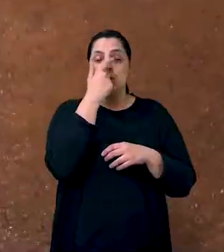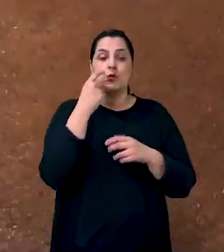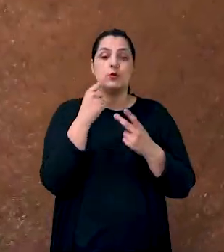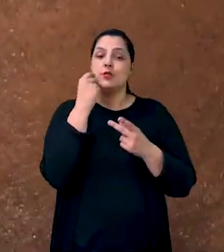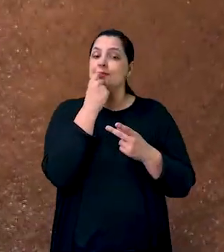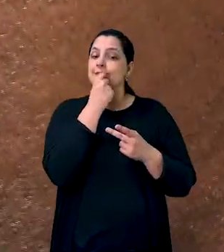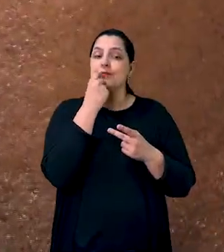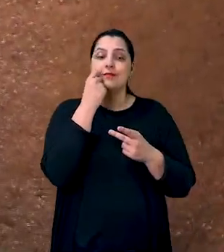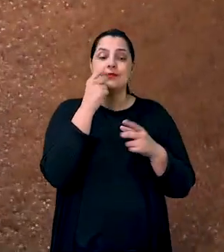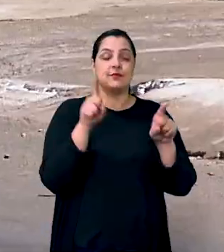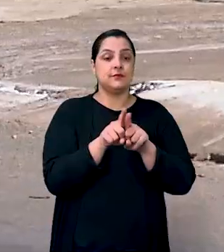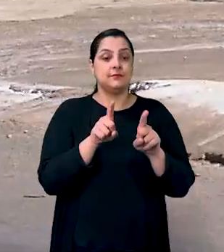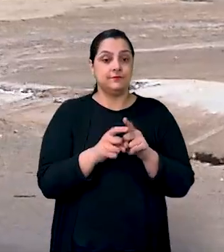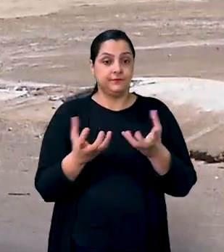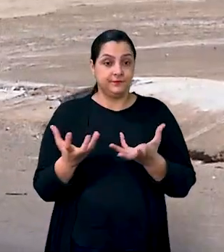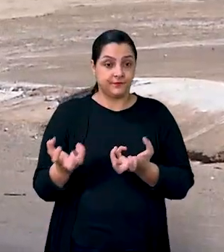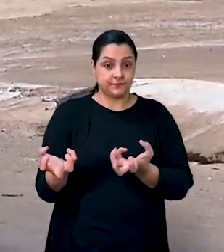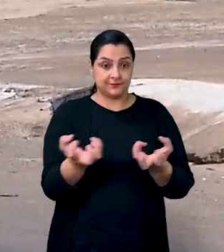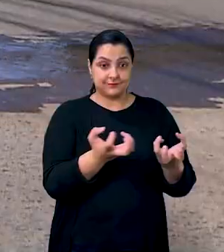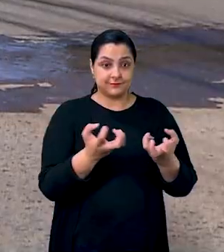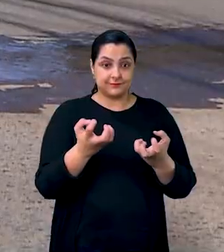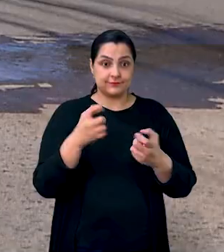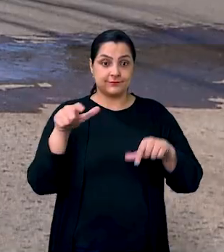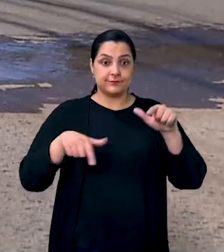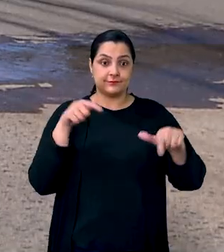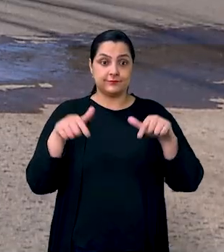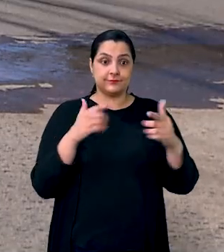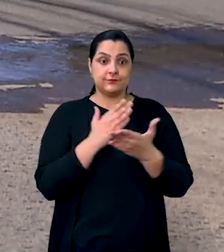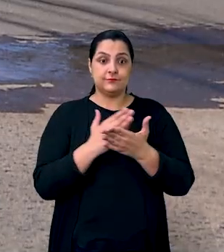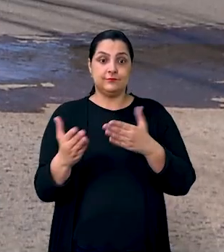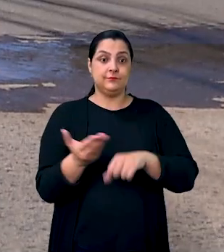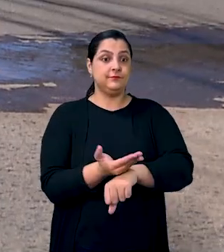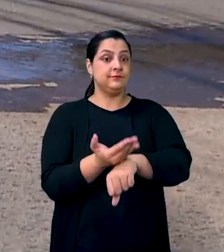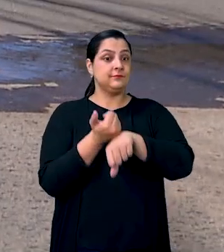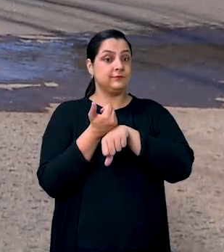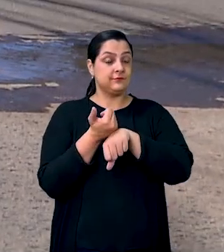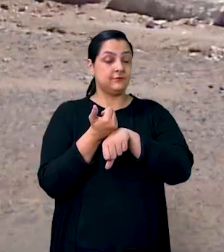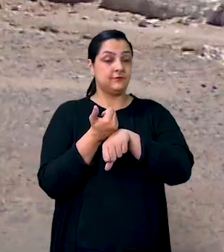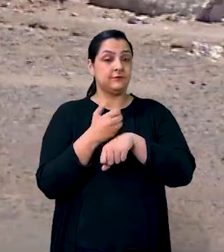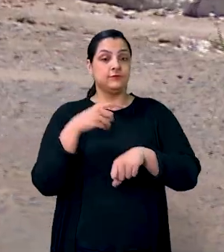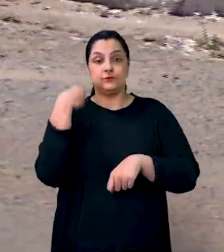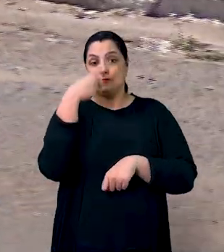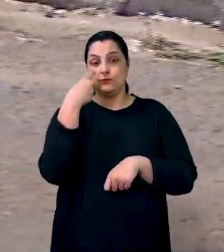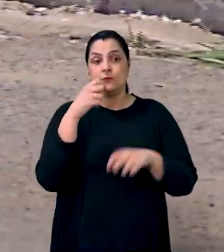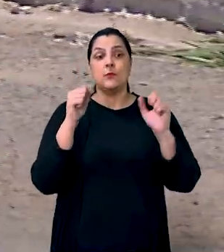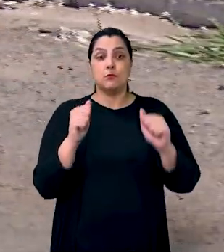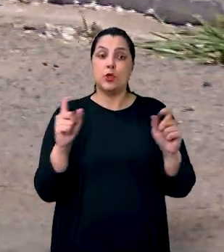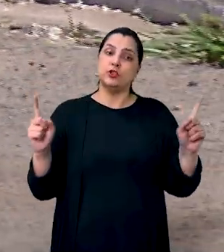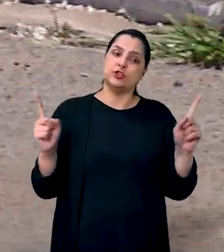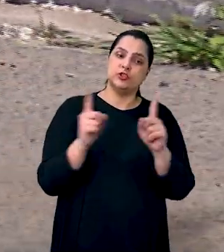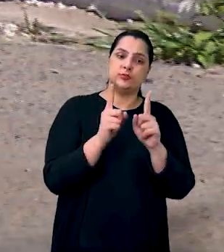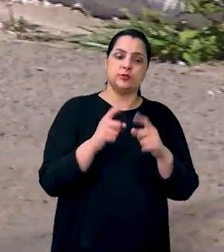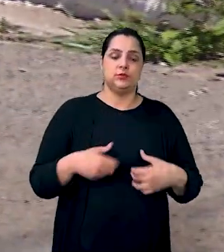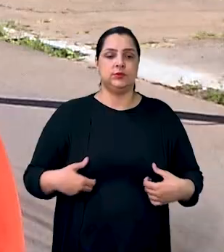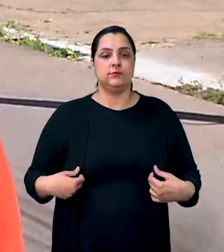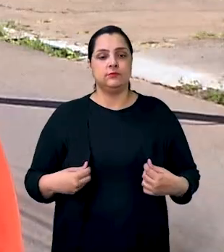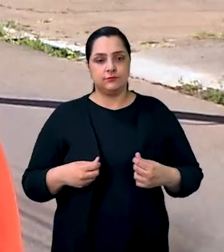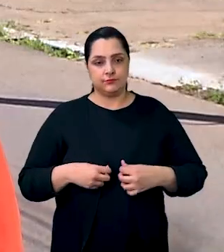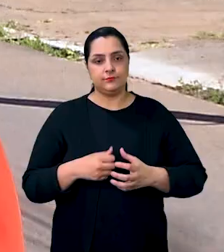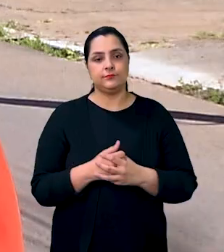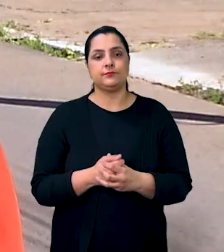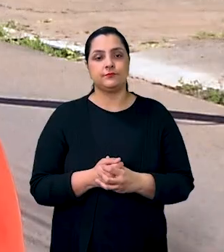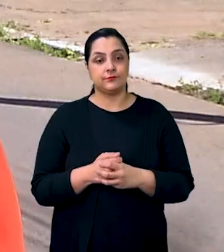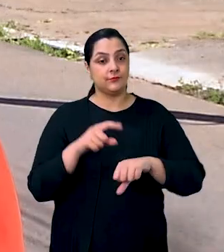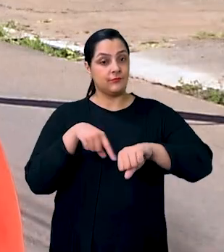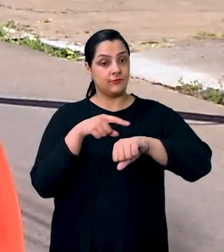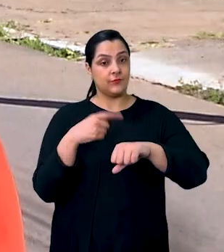e o protetor labial. No período seco, a jornada de trabalho começa mais cedo e a carga horária pode ser reduzida. Devido à